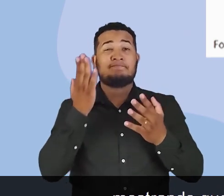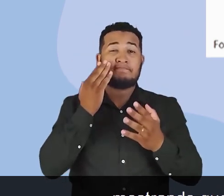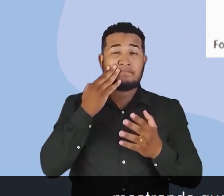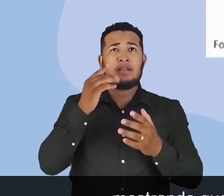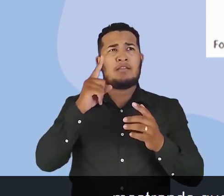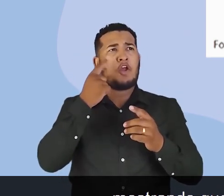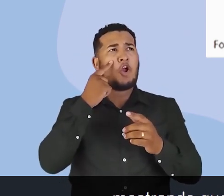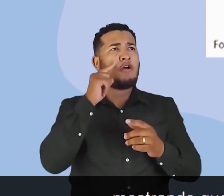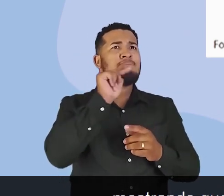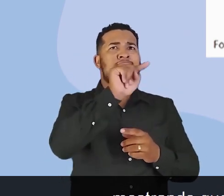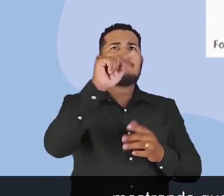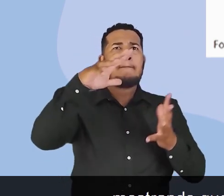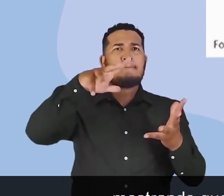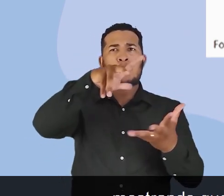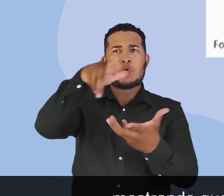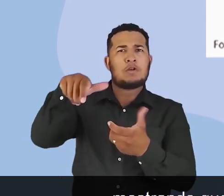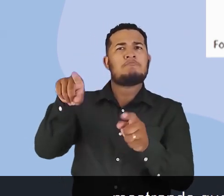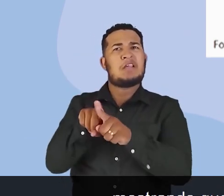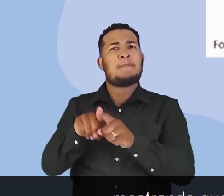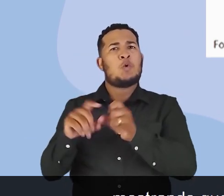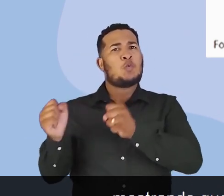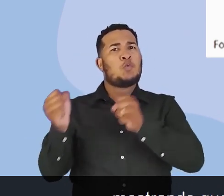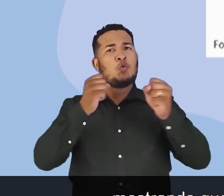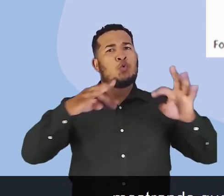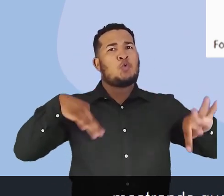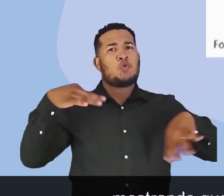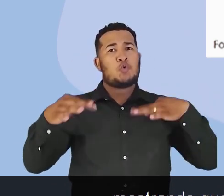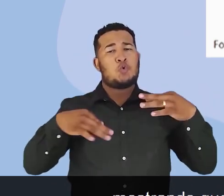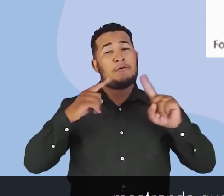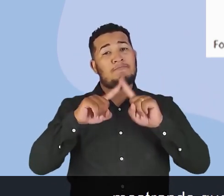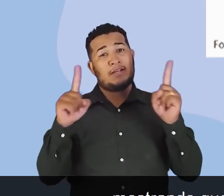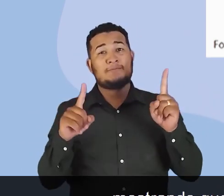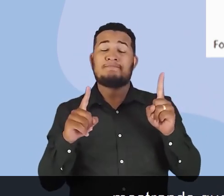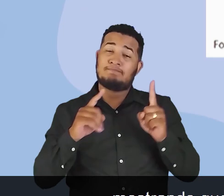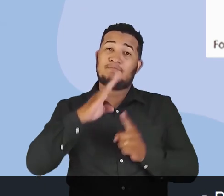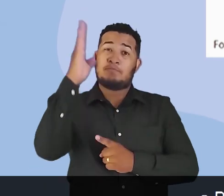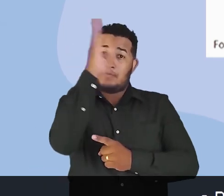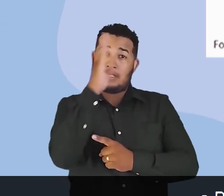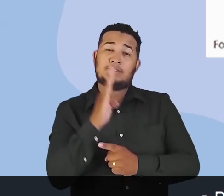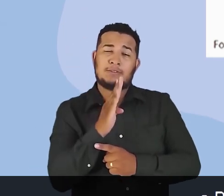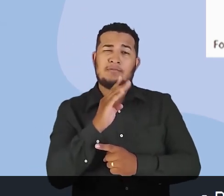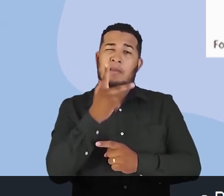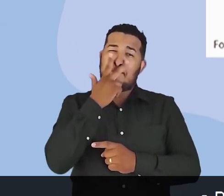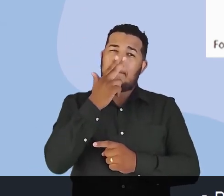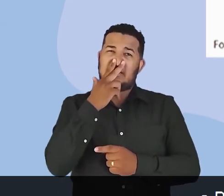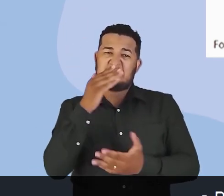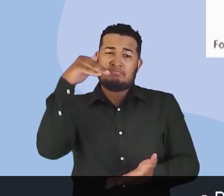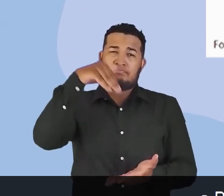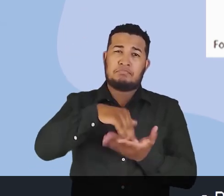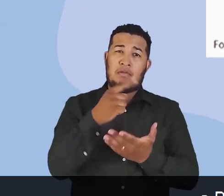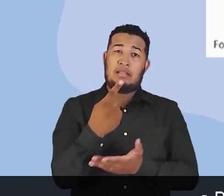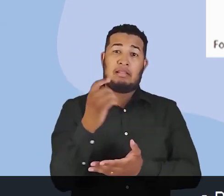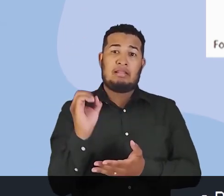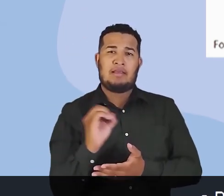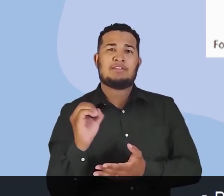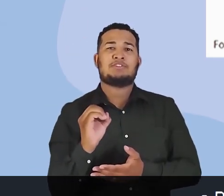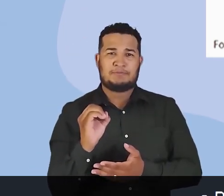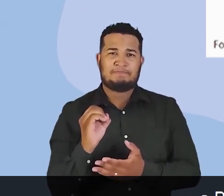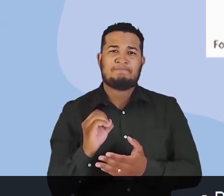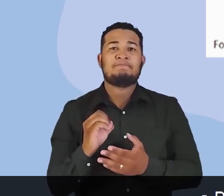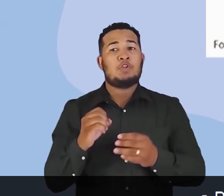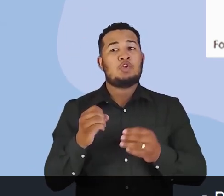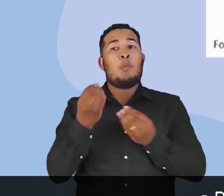que, apesar, né, das belezas naturais, da grande potencial turístico, o Brasil, ele, né, está ali no